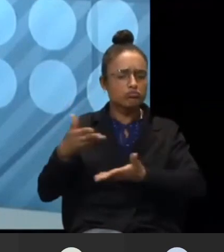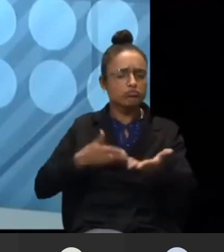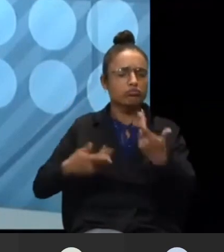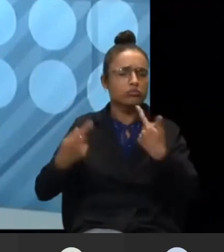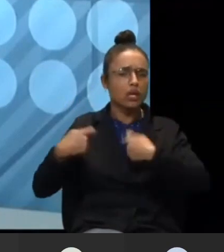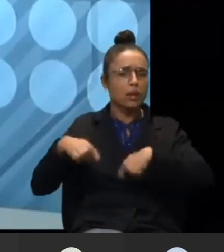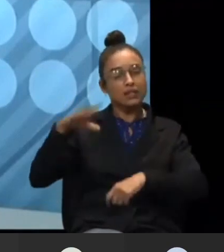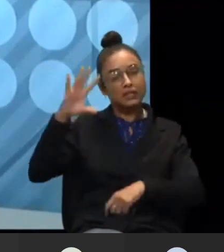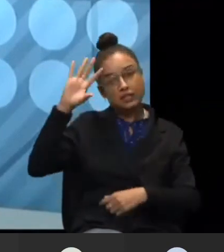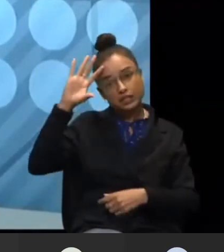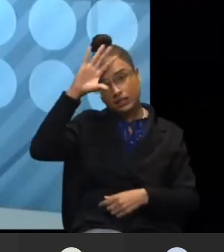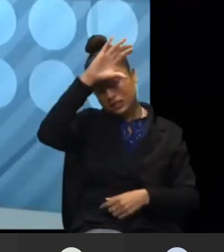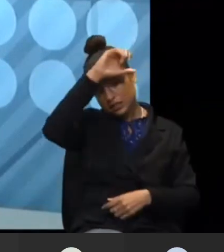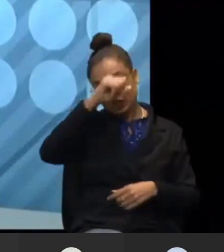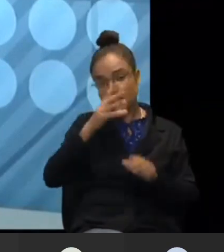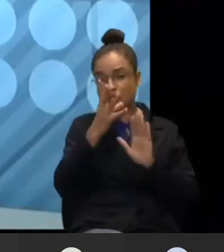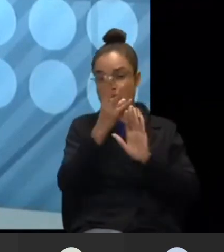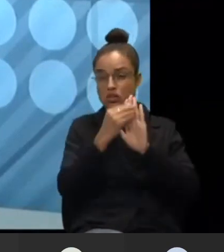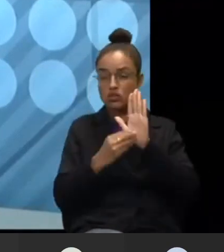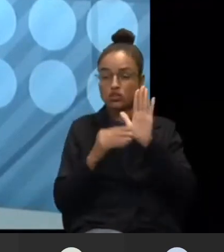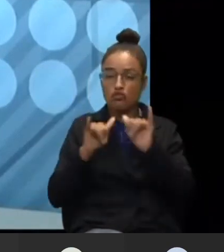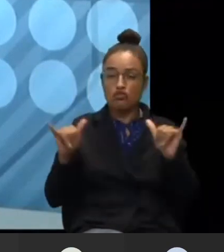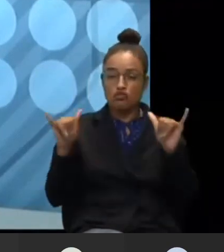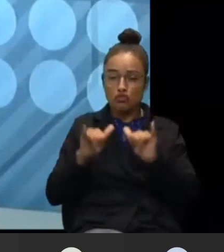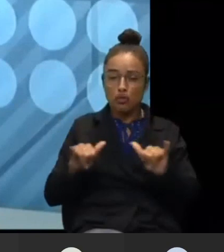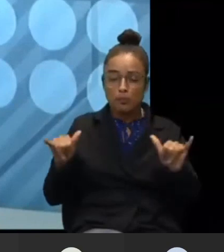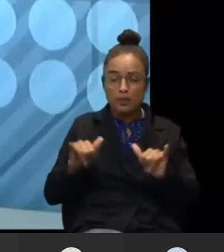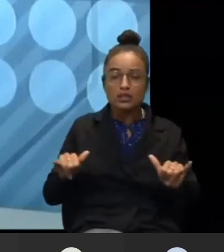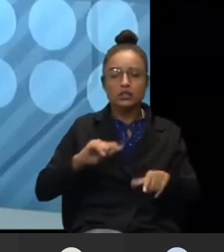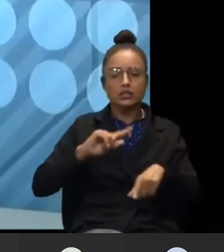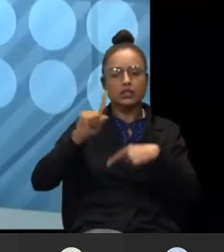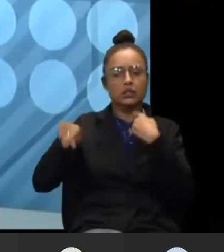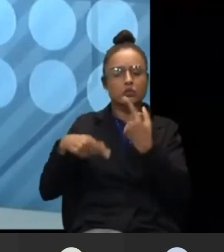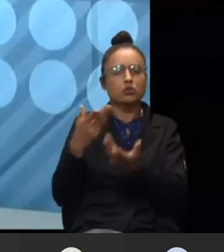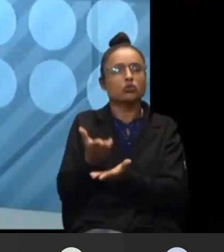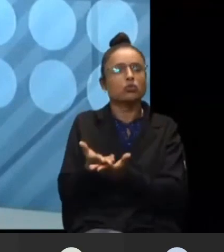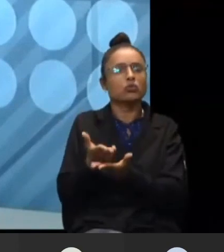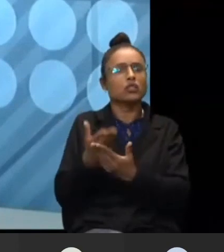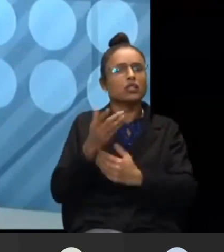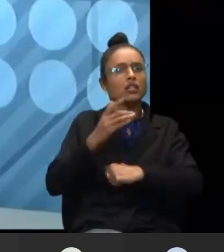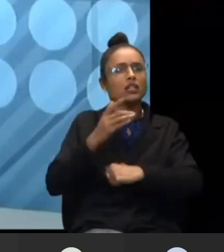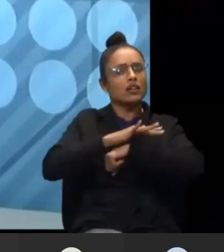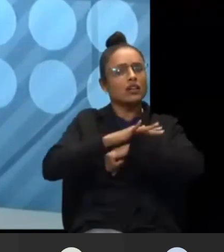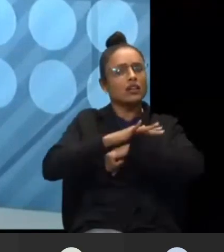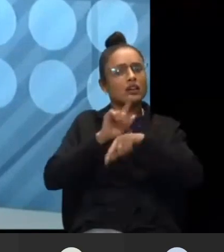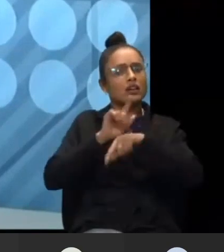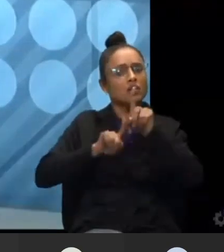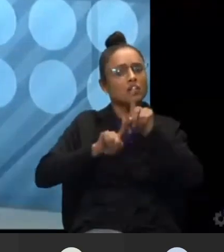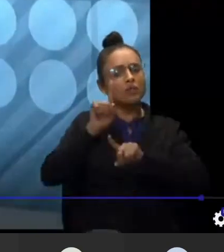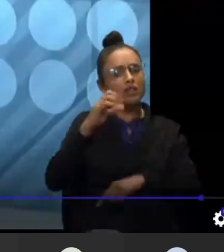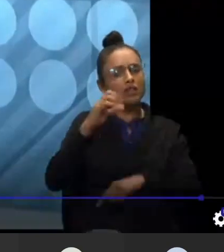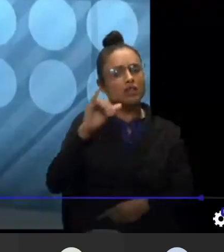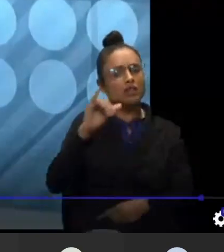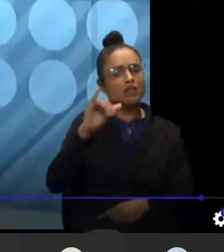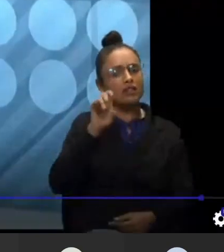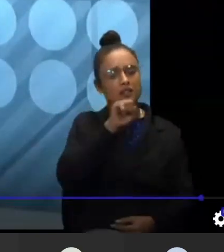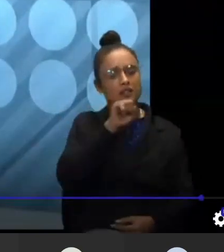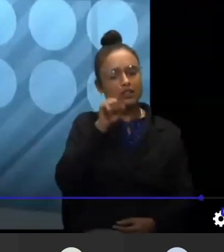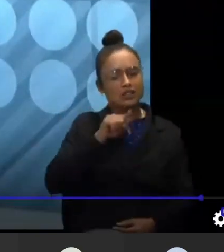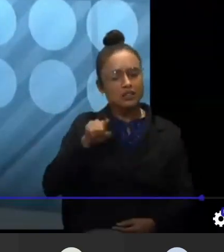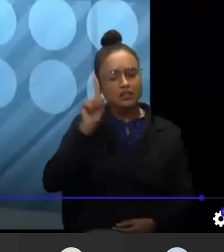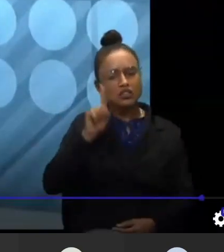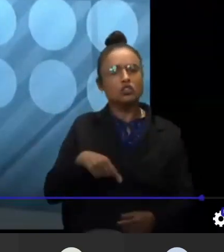interpretar esse dado. E, em um segundo momento, estudamos o índice de acidez, que também é bastante importante, que representa a